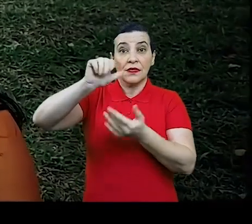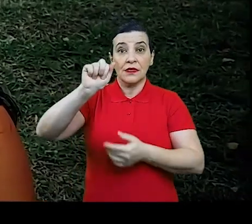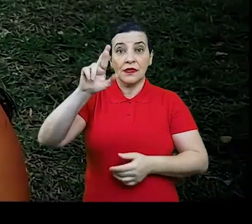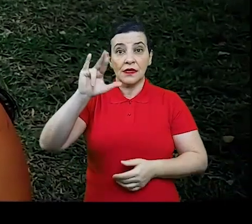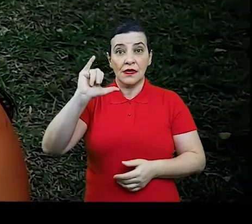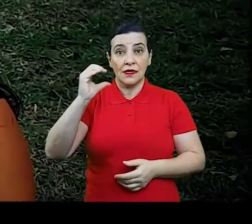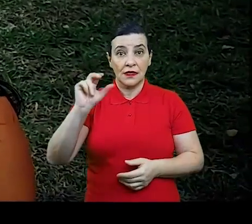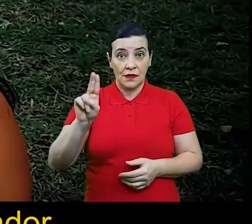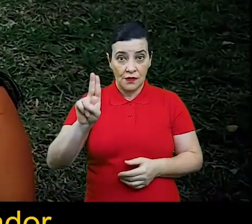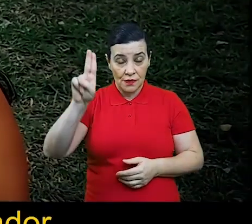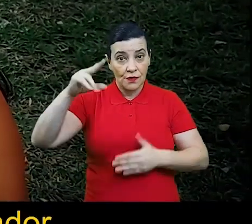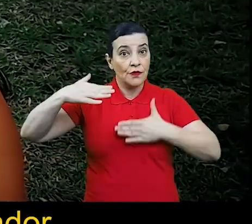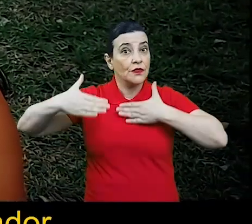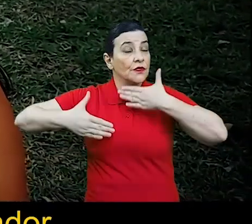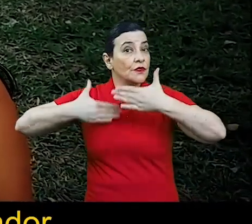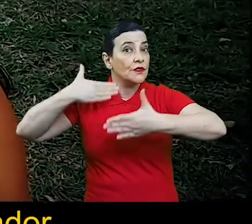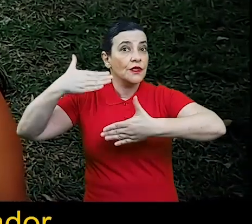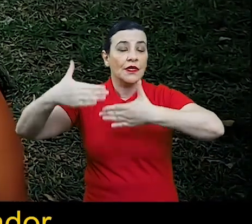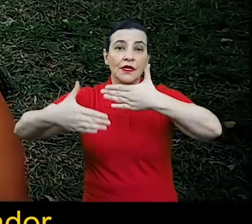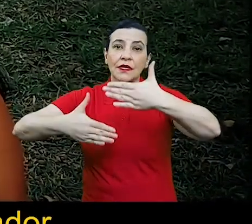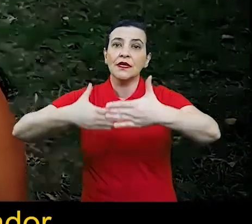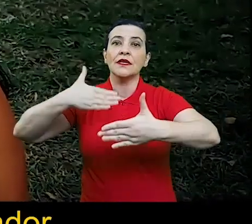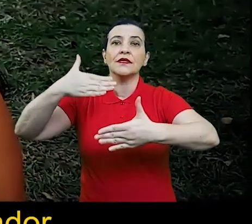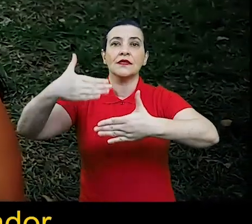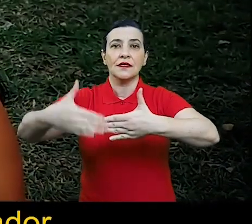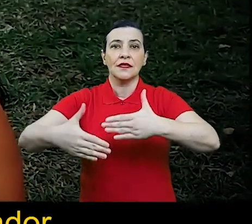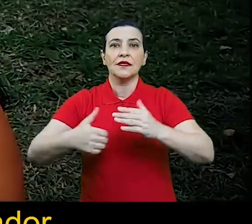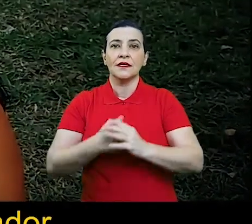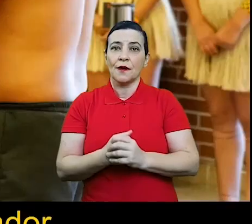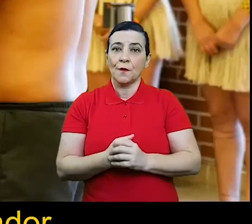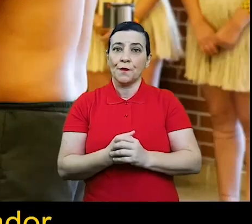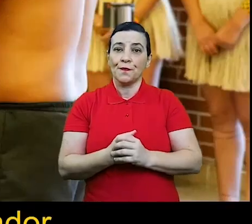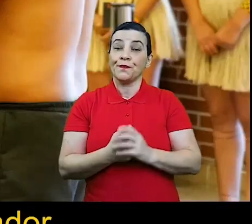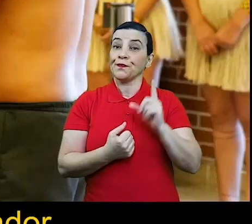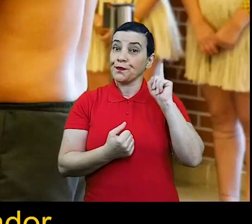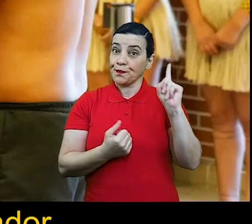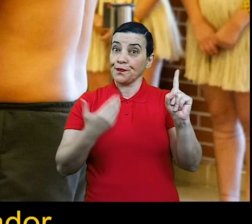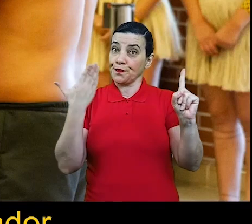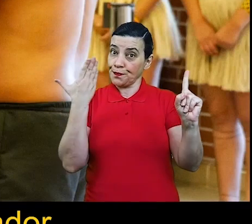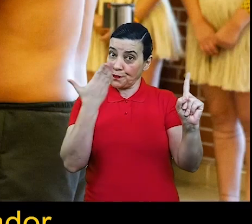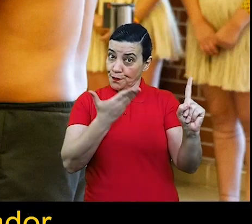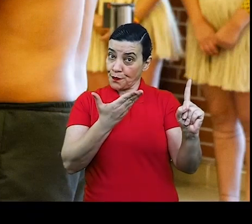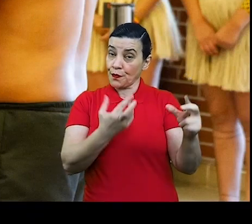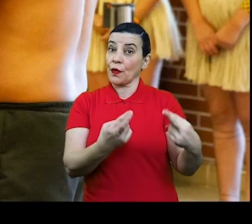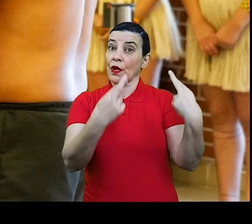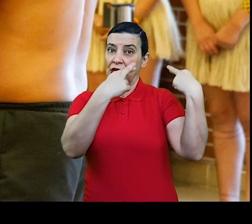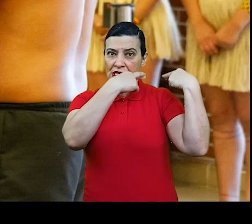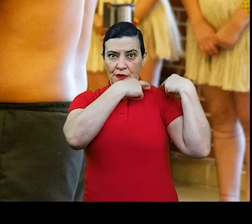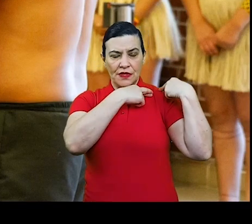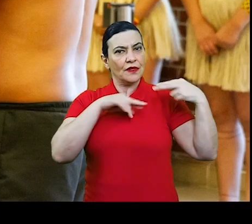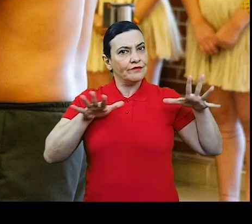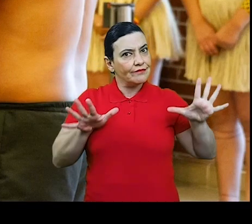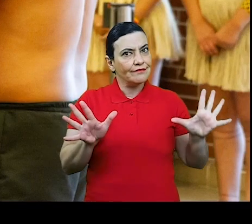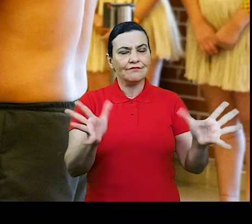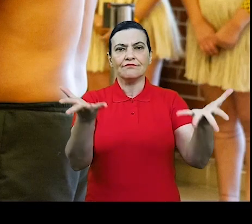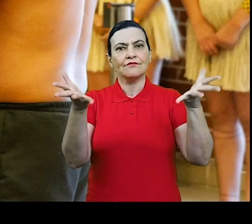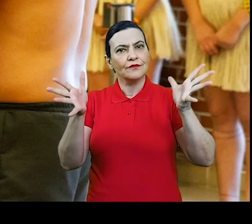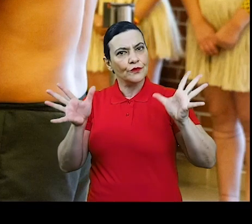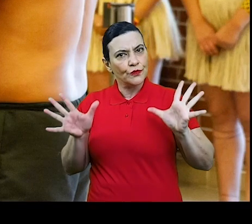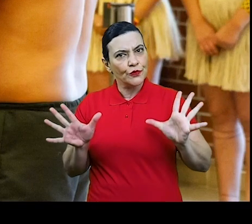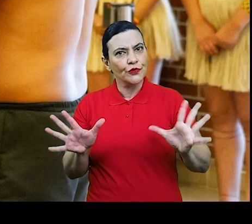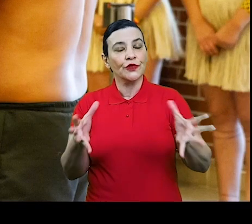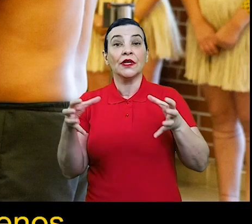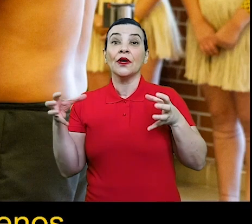de geração em geração, onde um se posiciona como um mestre puxador e os demais